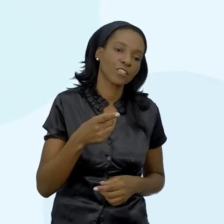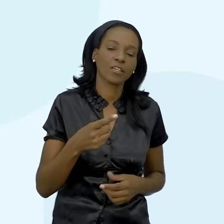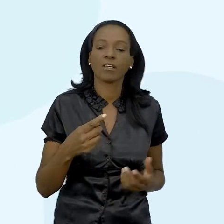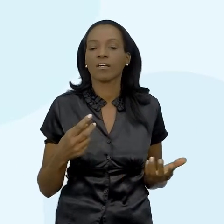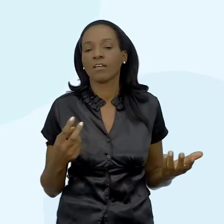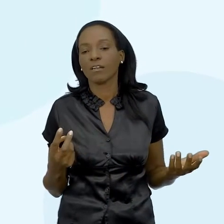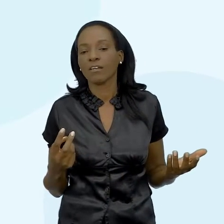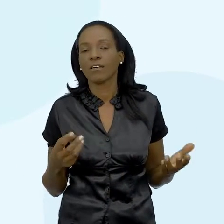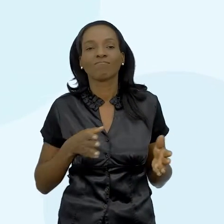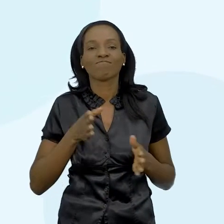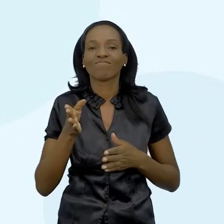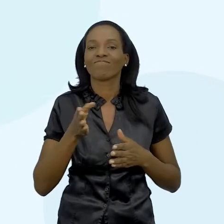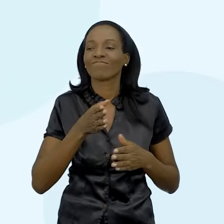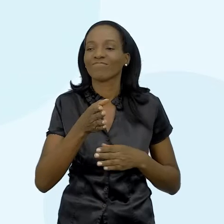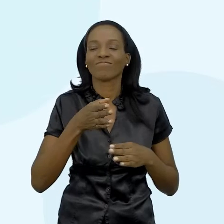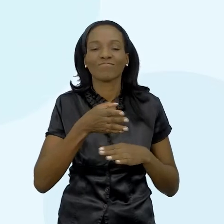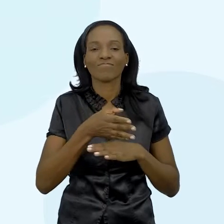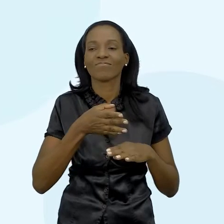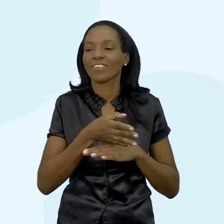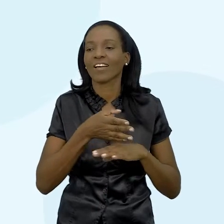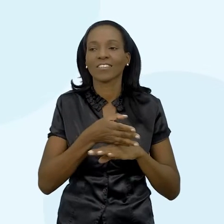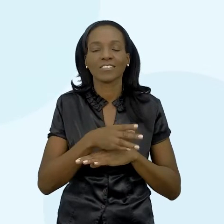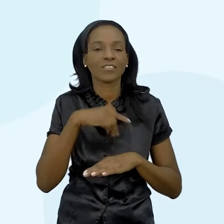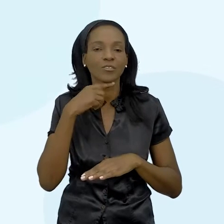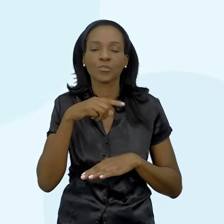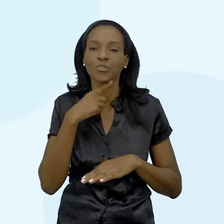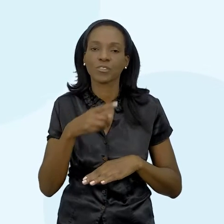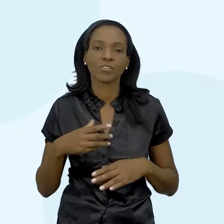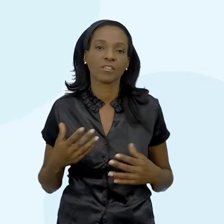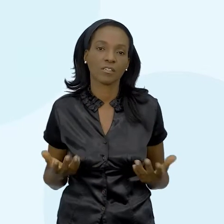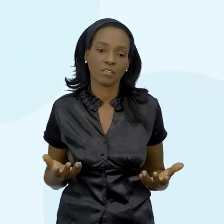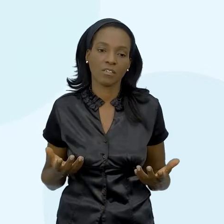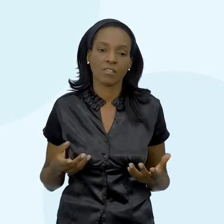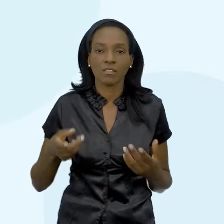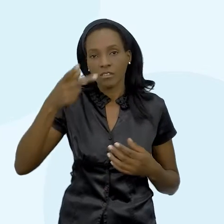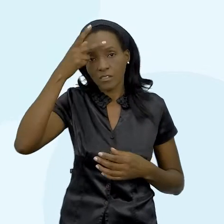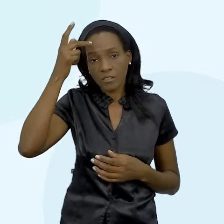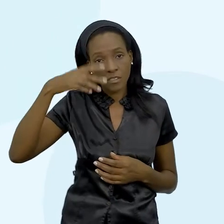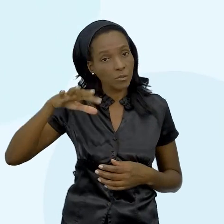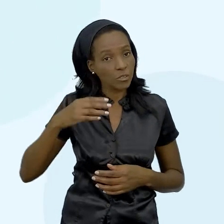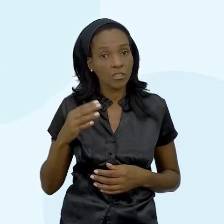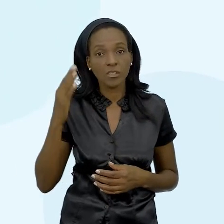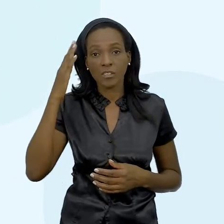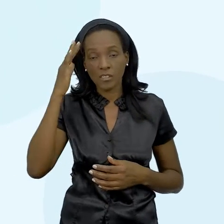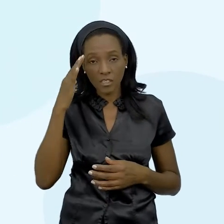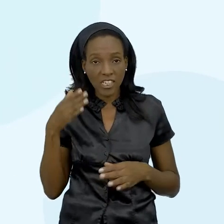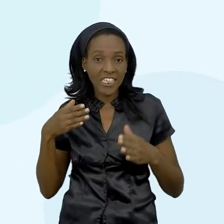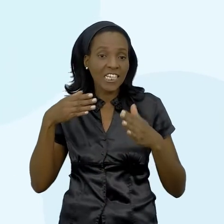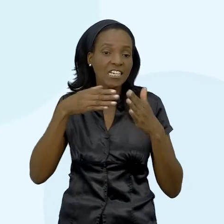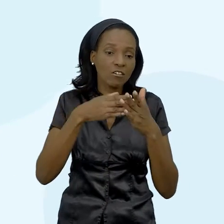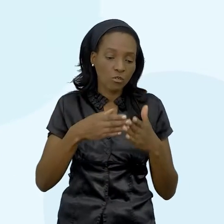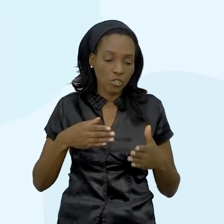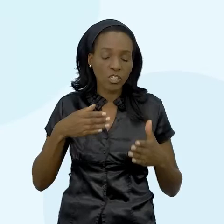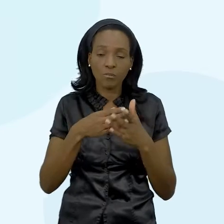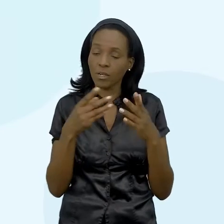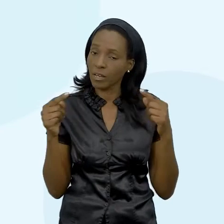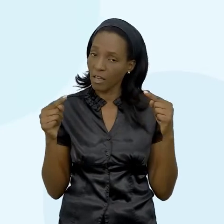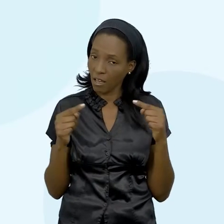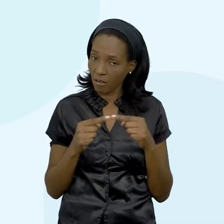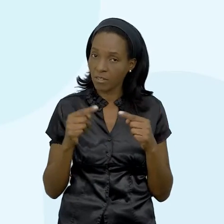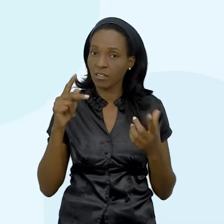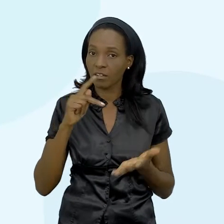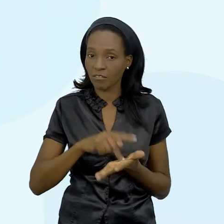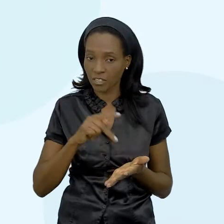não vai ter acesso a certas coisas. Só que ao invés das pessoas entenderem que a dificuldade de acesso está relacionada ao fato